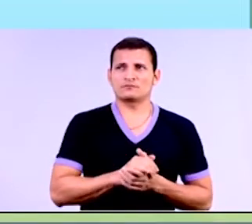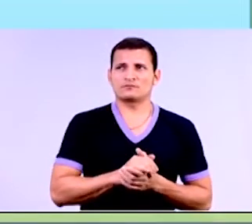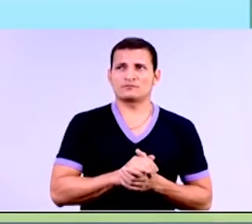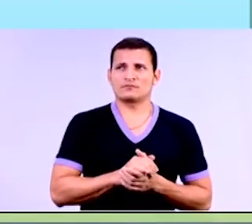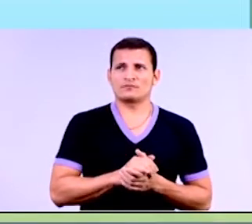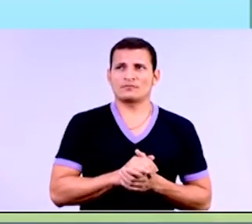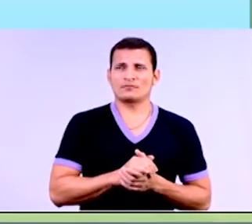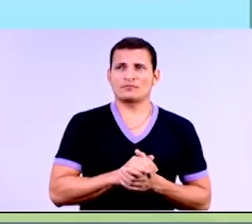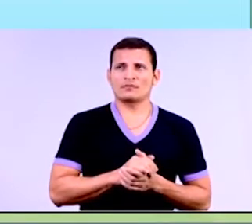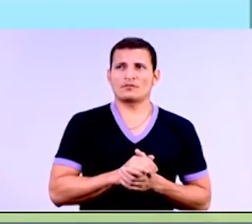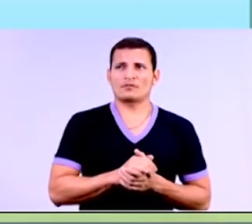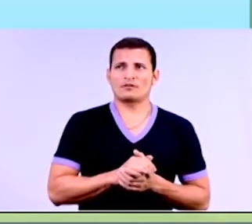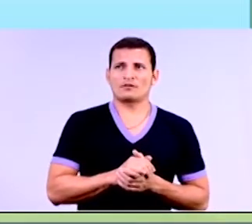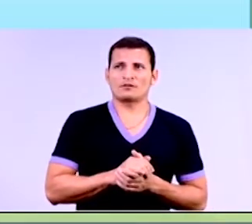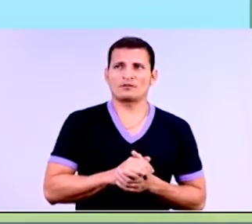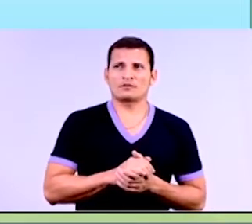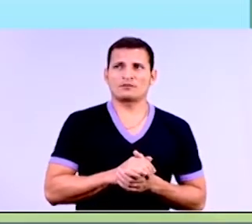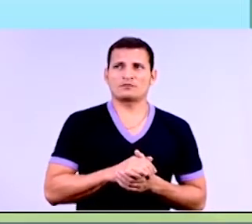fruit. Então,